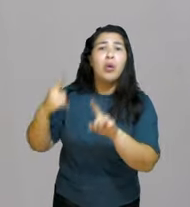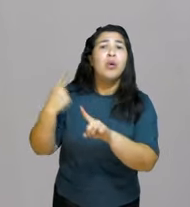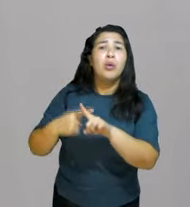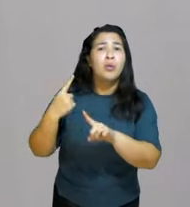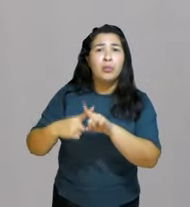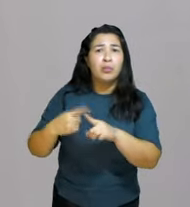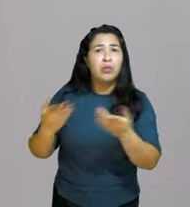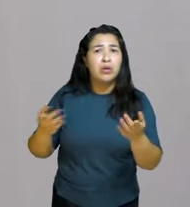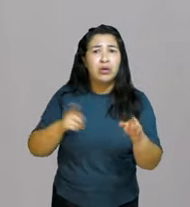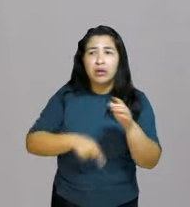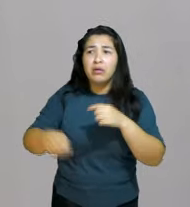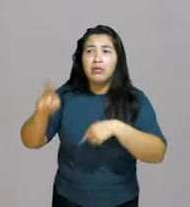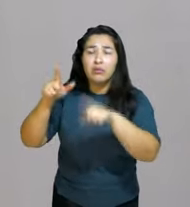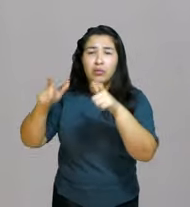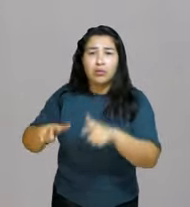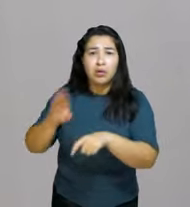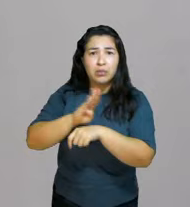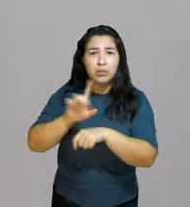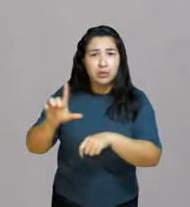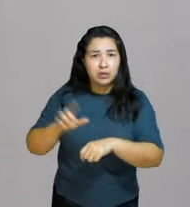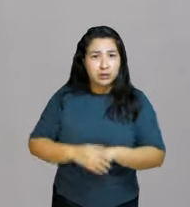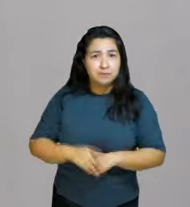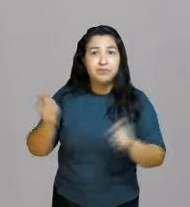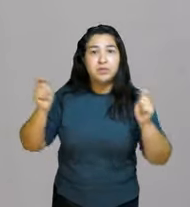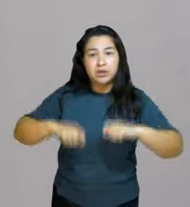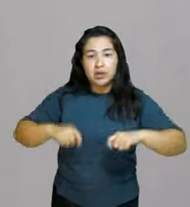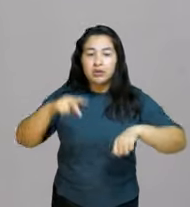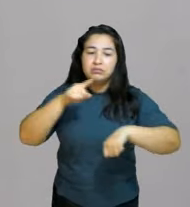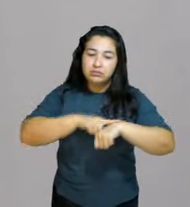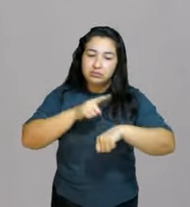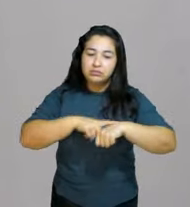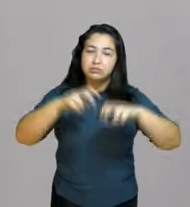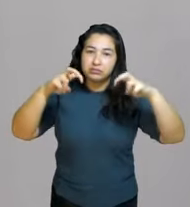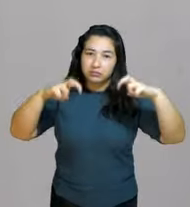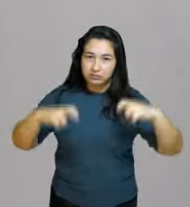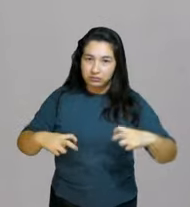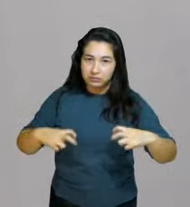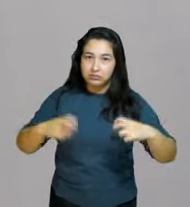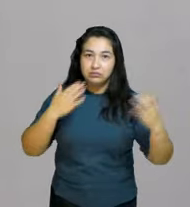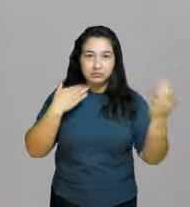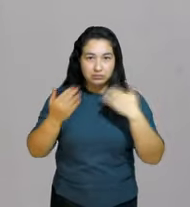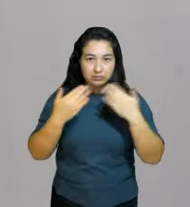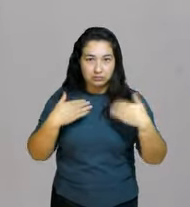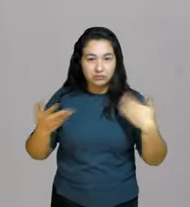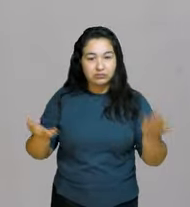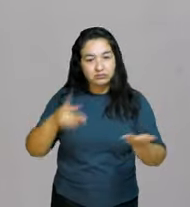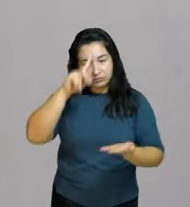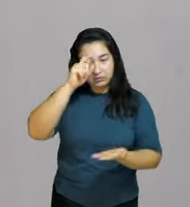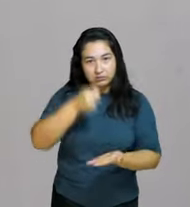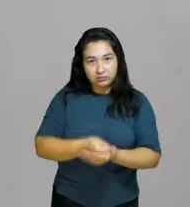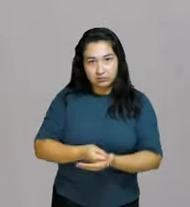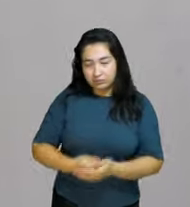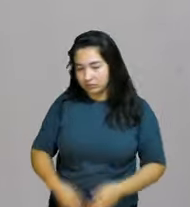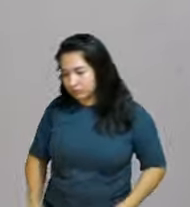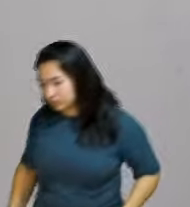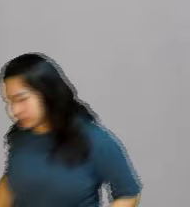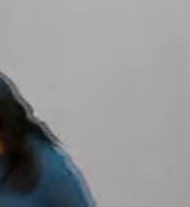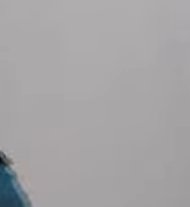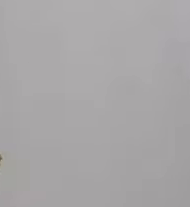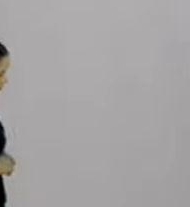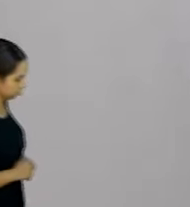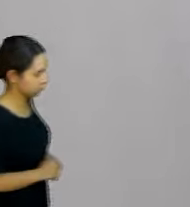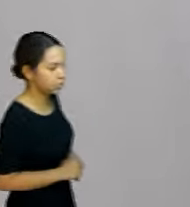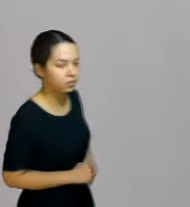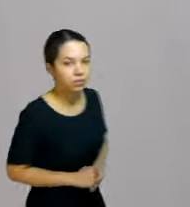para Blumenau? A gente teria tempo de sentar, conversar, achar uma nova data, que nós estamos encontrando essa data. Quero dizer